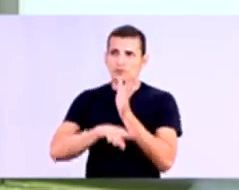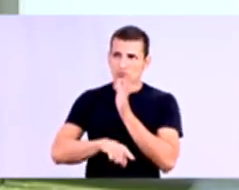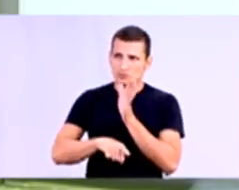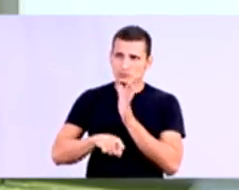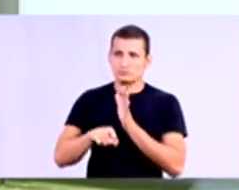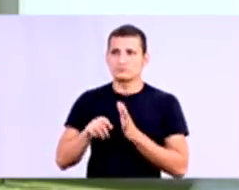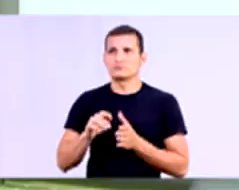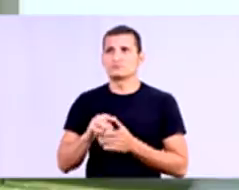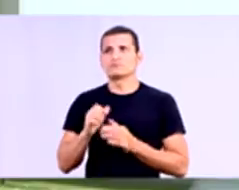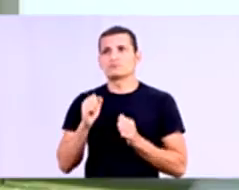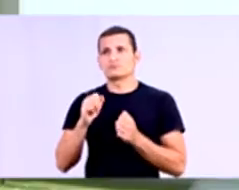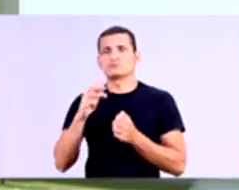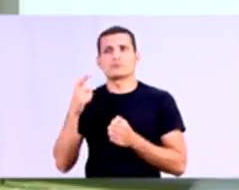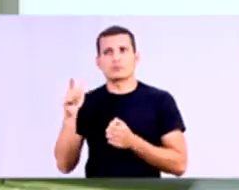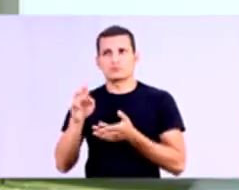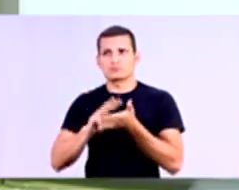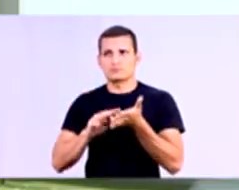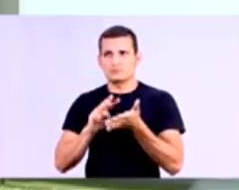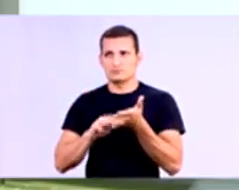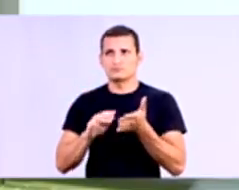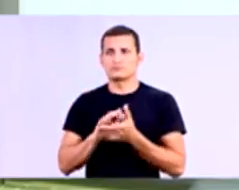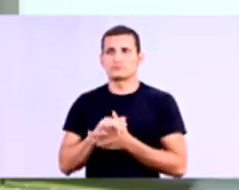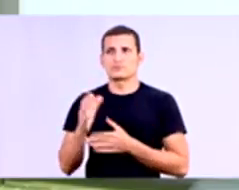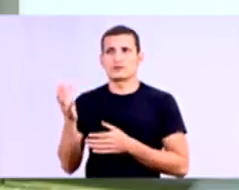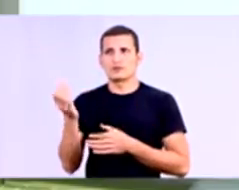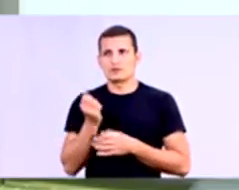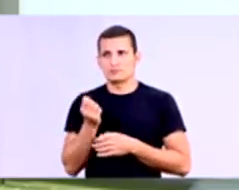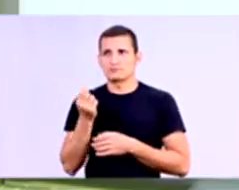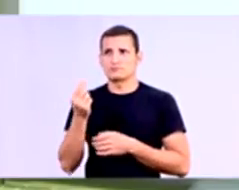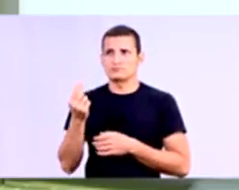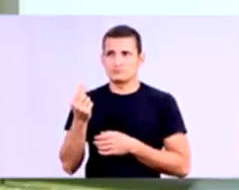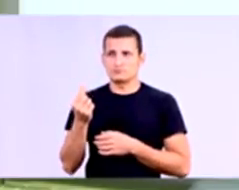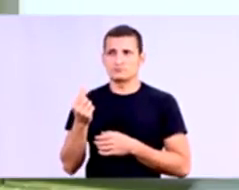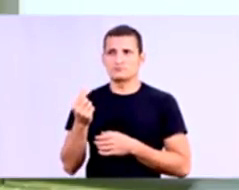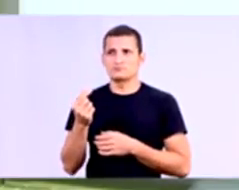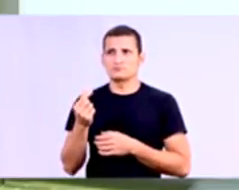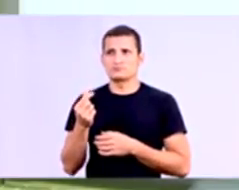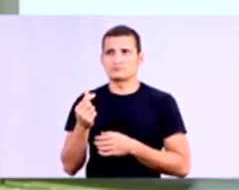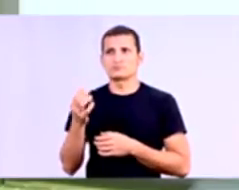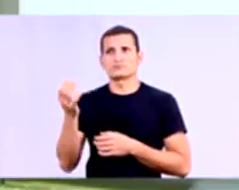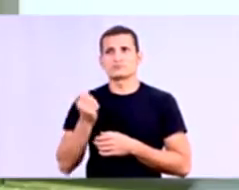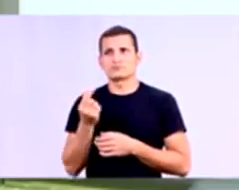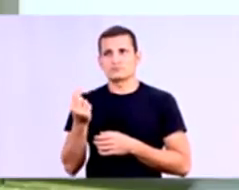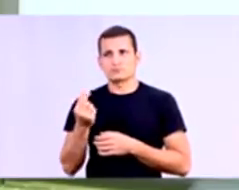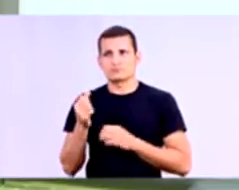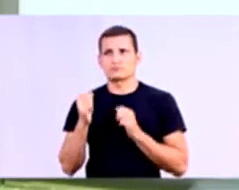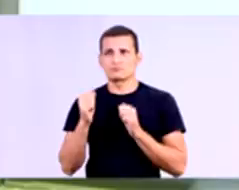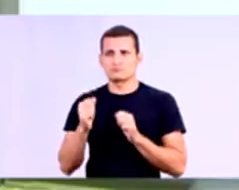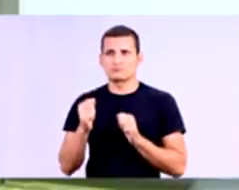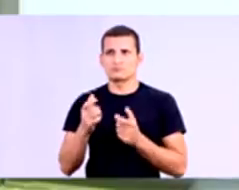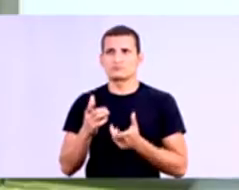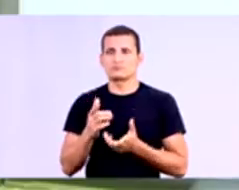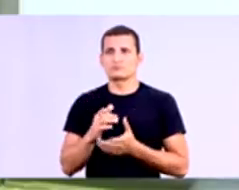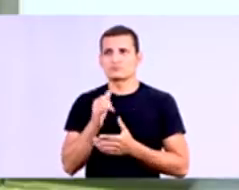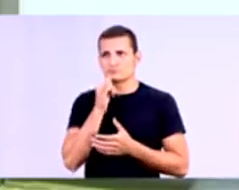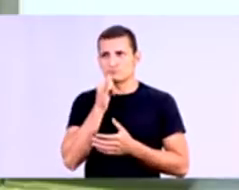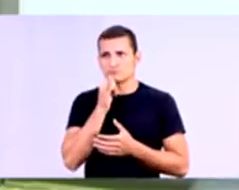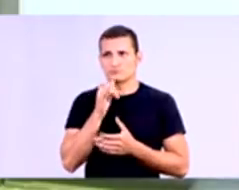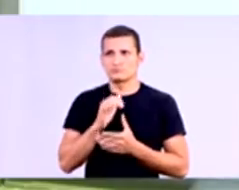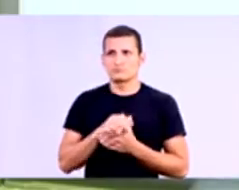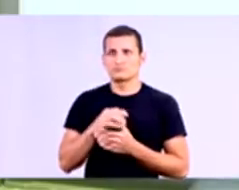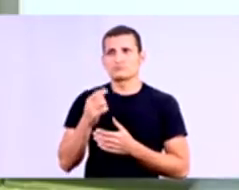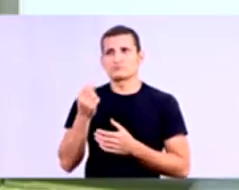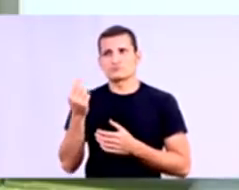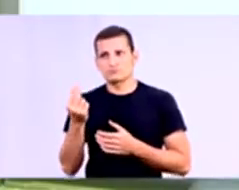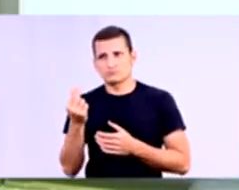forma de pagamento, pode ser um outro método. E receber o dinheiro, que aí esse receber o dinheiro pode se desmembrar aí, por exemplo, se for